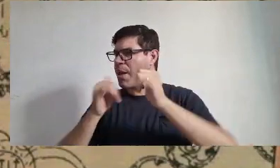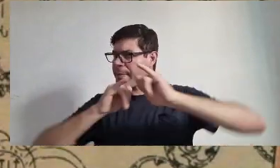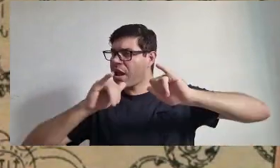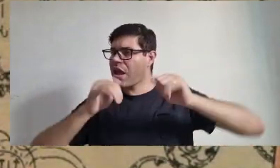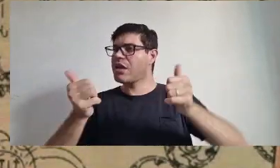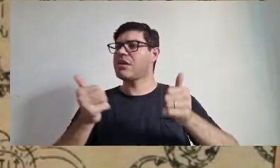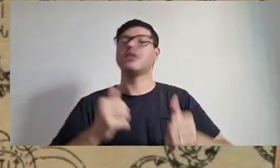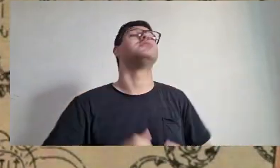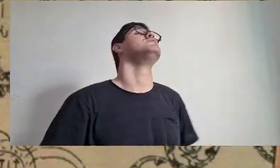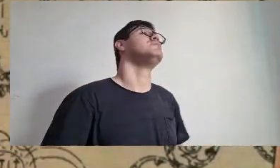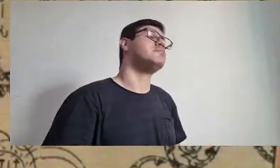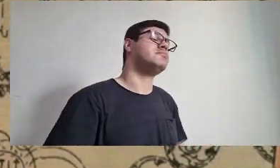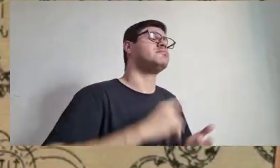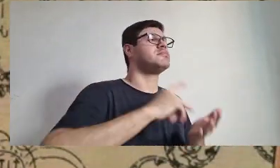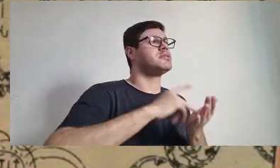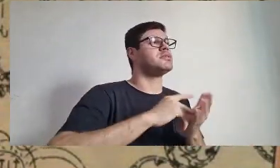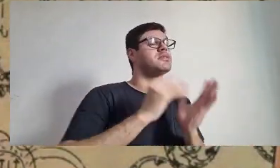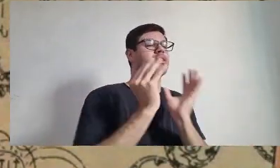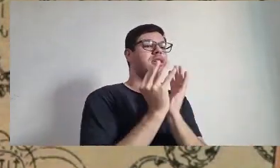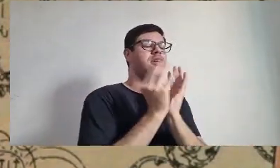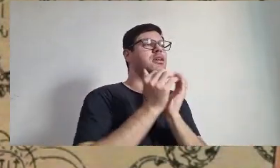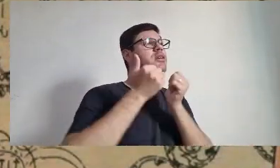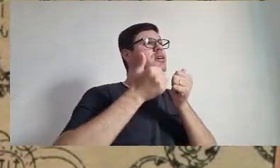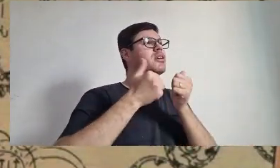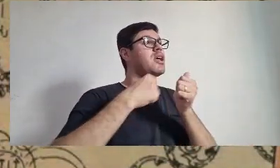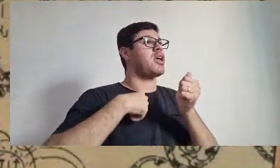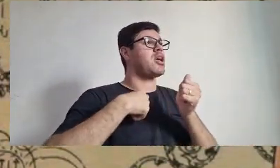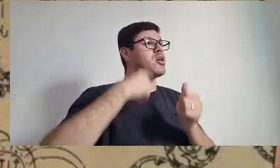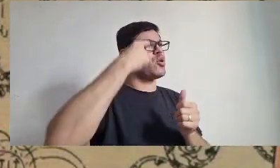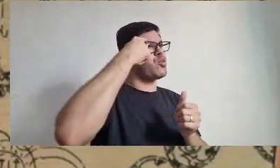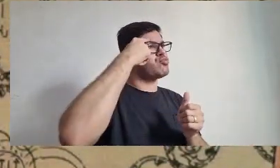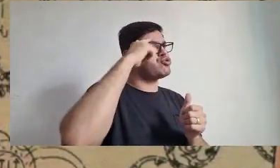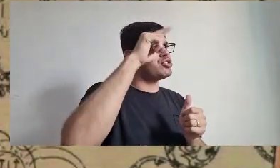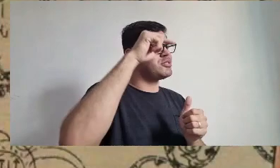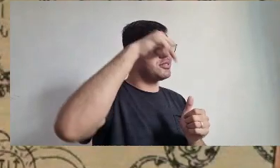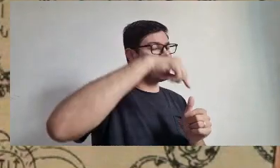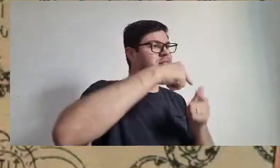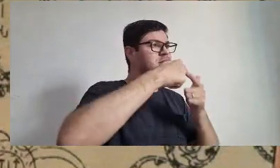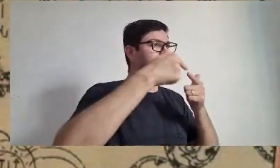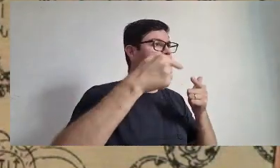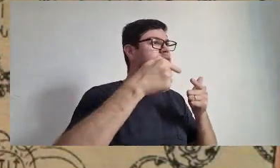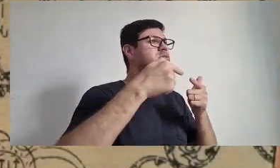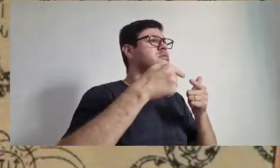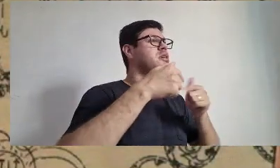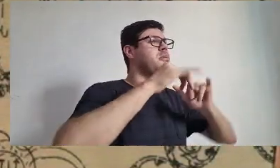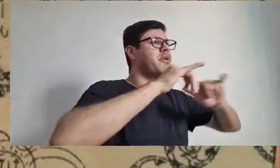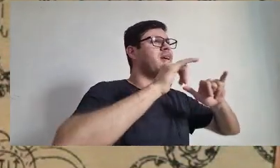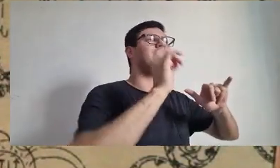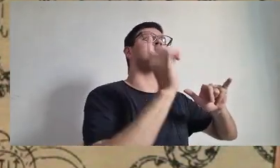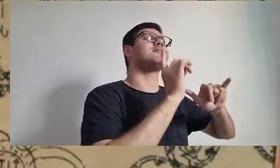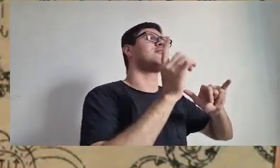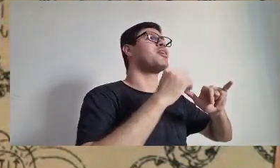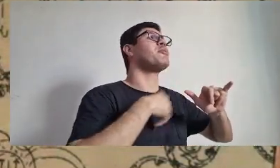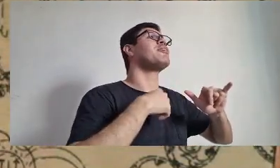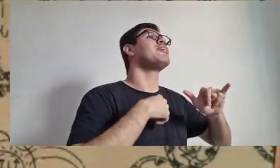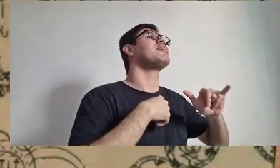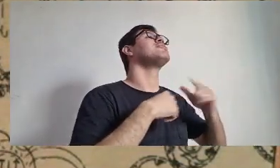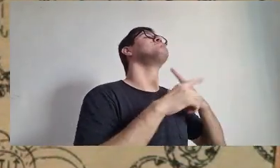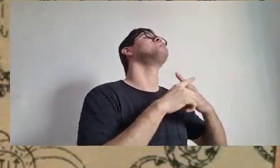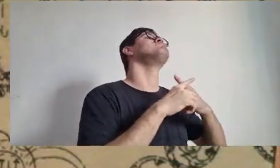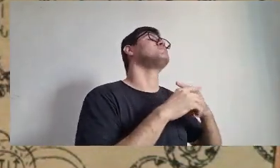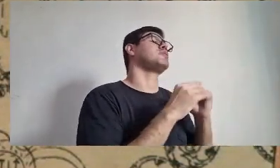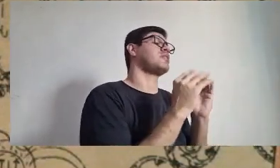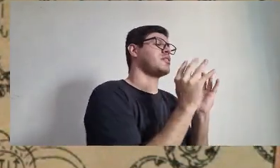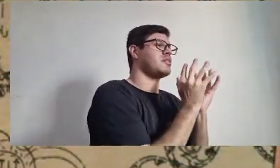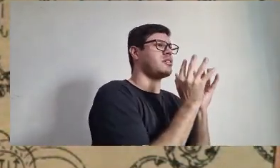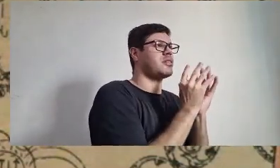exemplo, essa semana não estou pregando nenhum dia. Hoje, nós temos 2